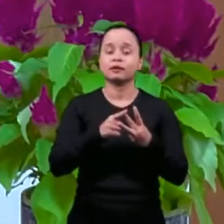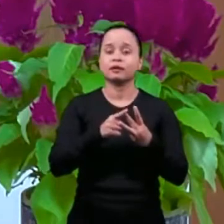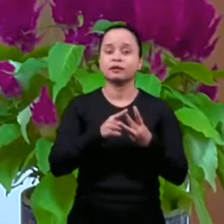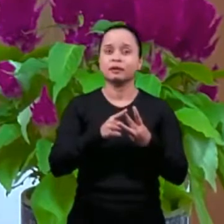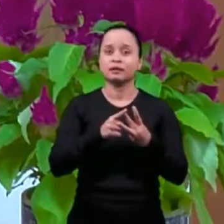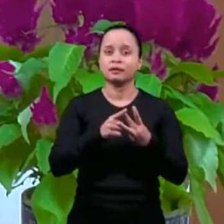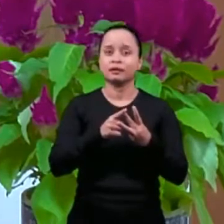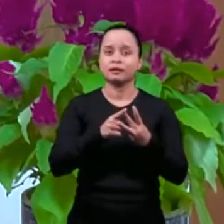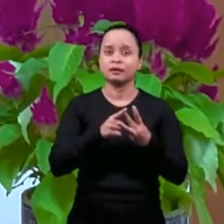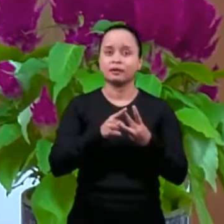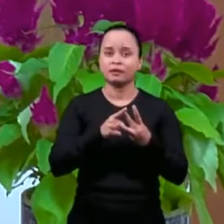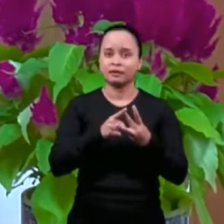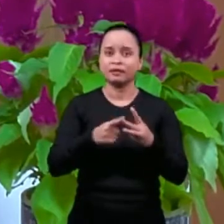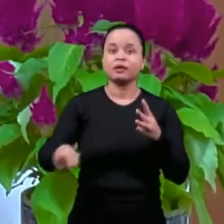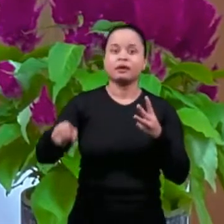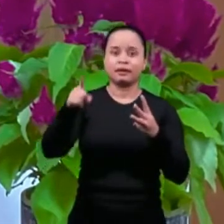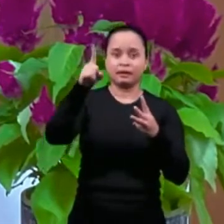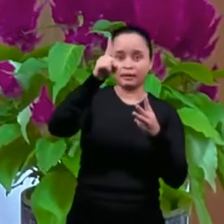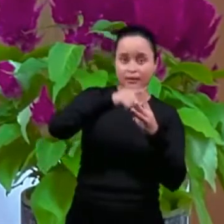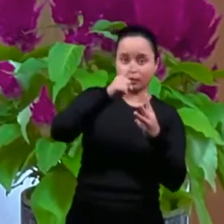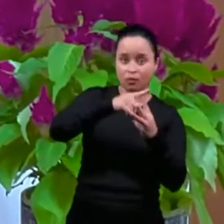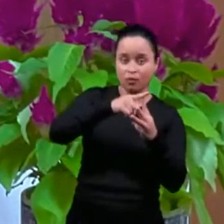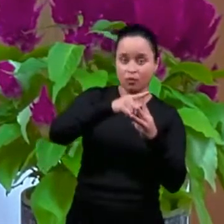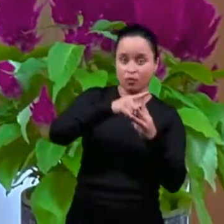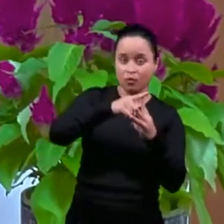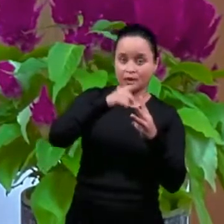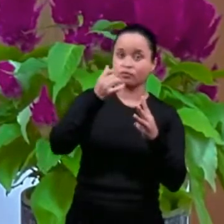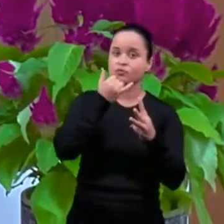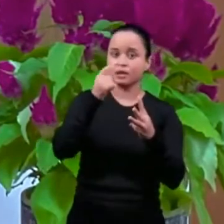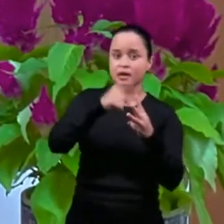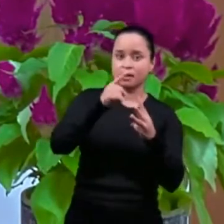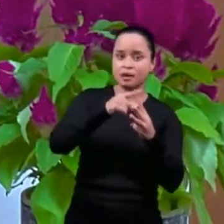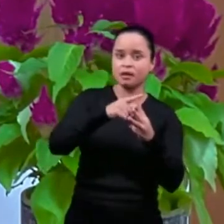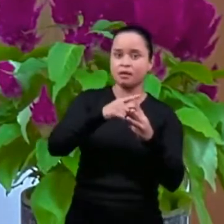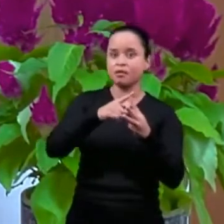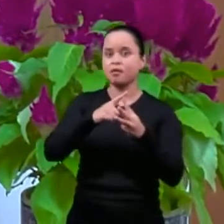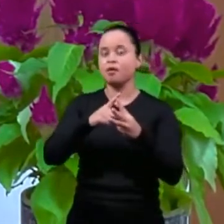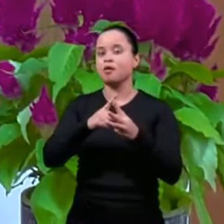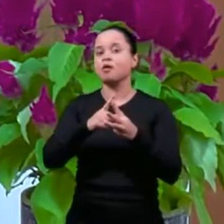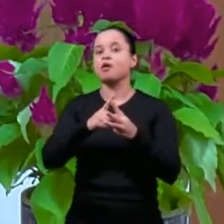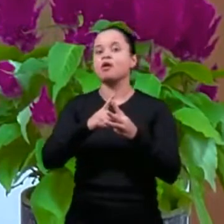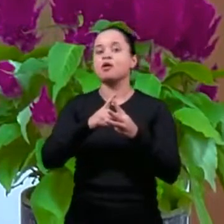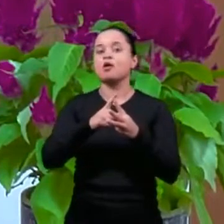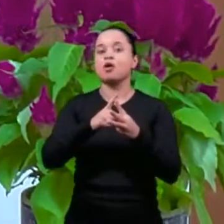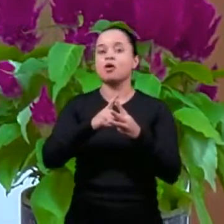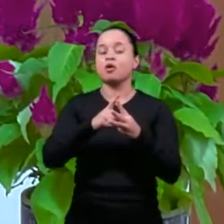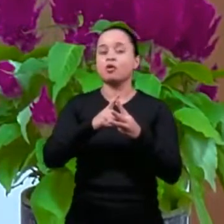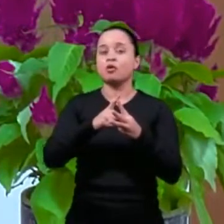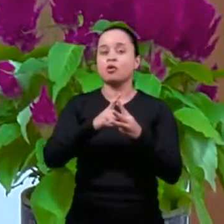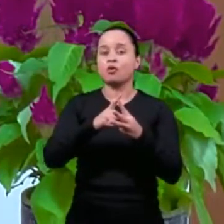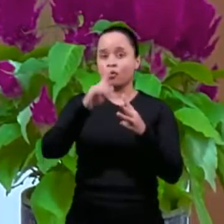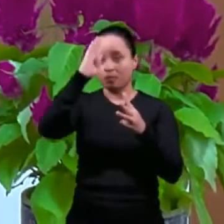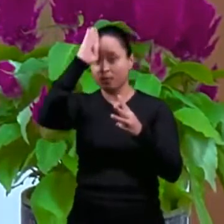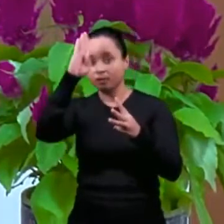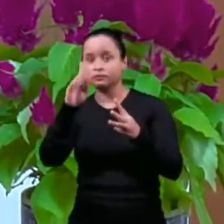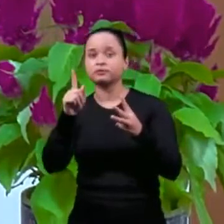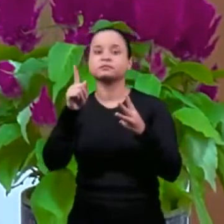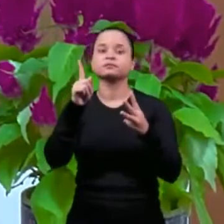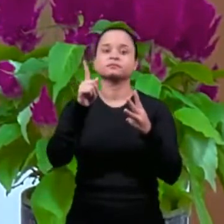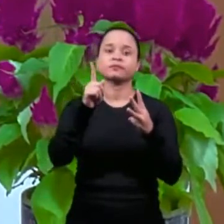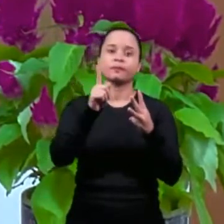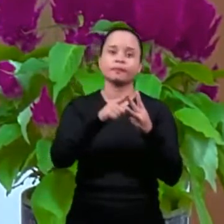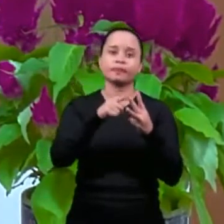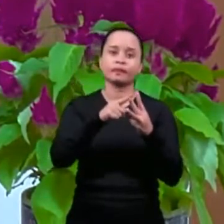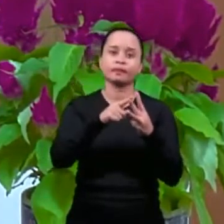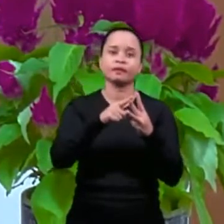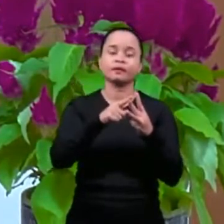dos romanos era veritas. E a palavra dos hebreus era